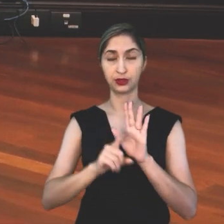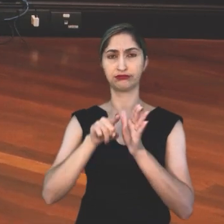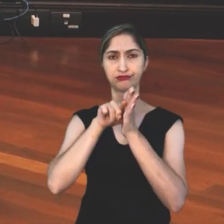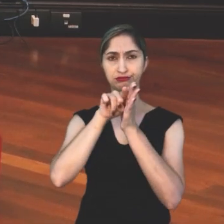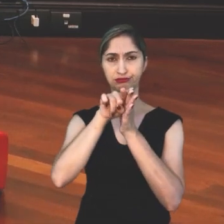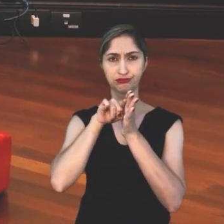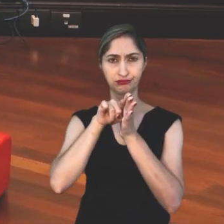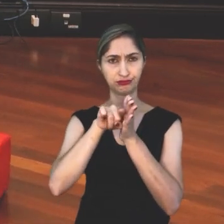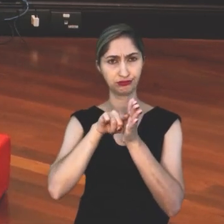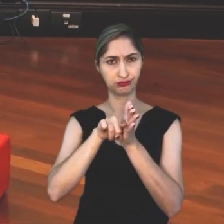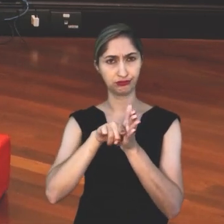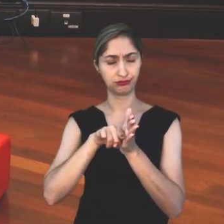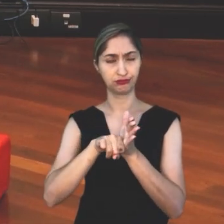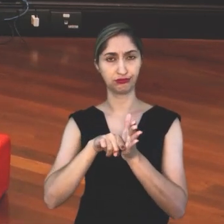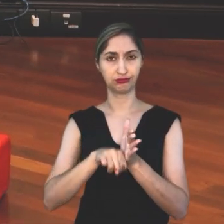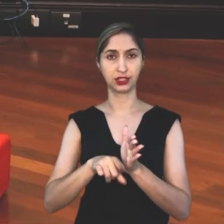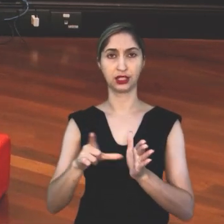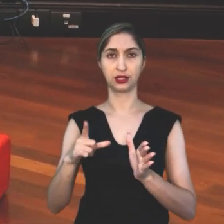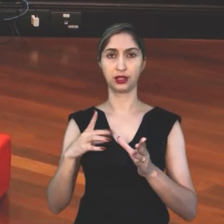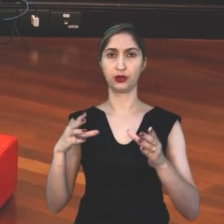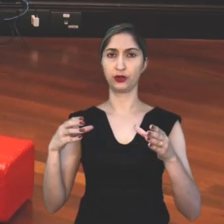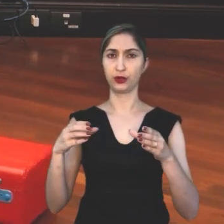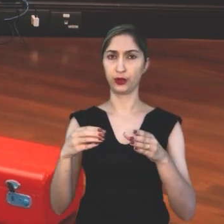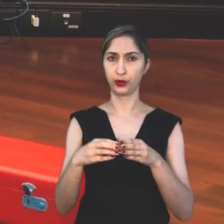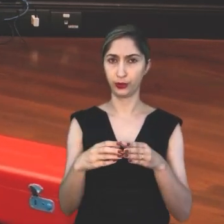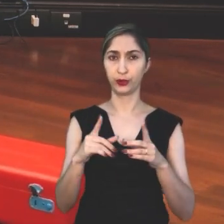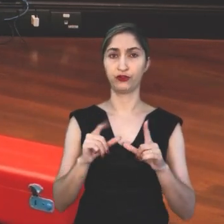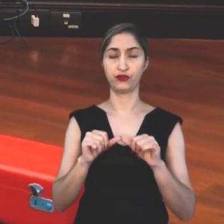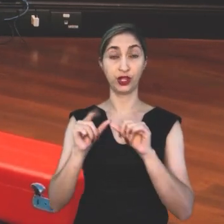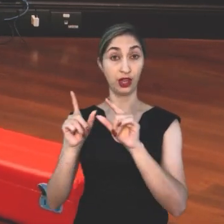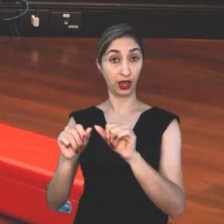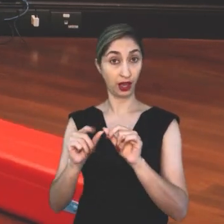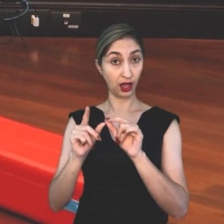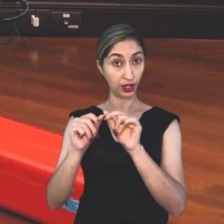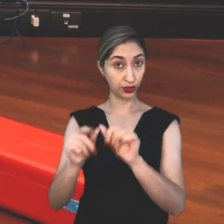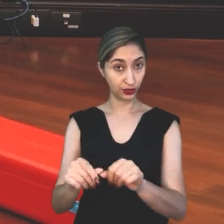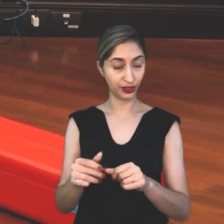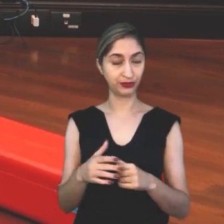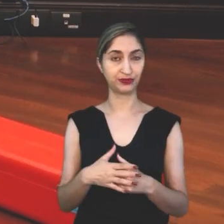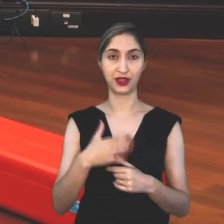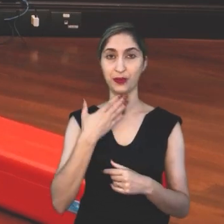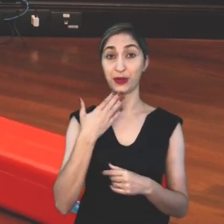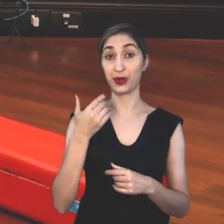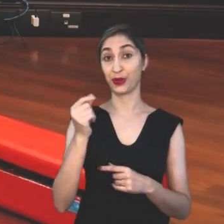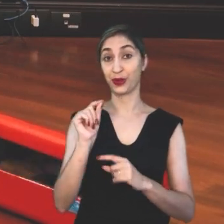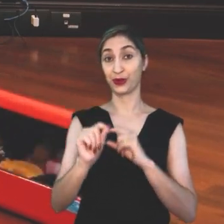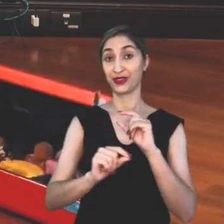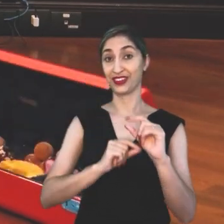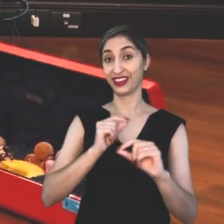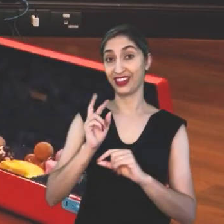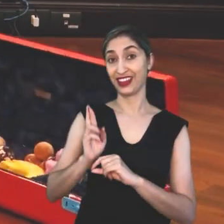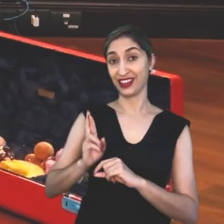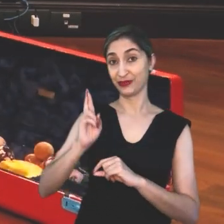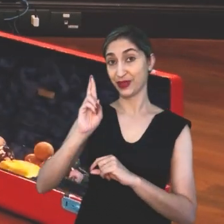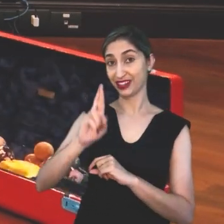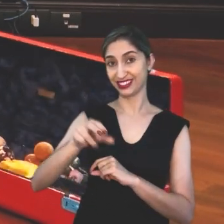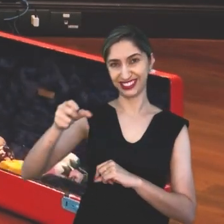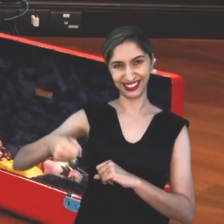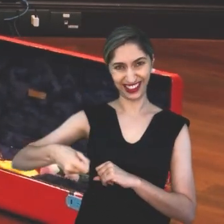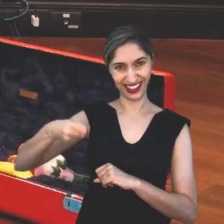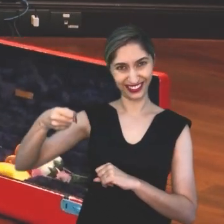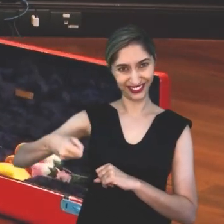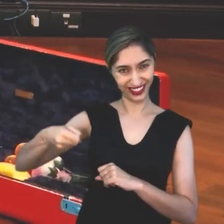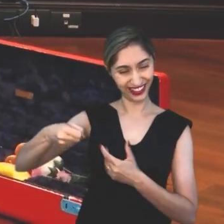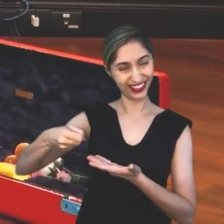nós fizemos uma adaptação através das nossas pesquisas e a gente, né, é um grupo de viajantes, então